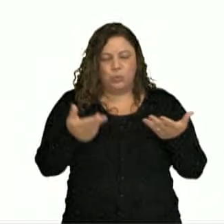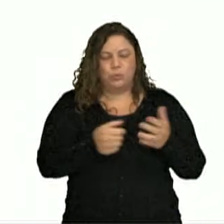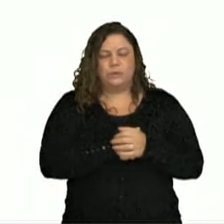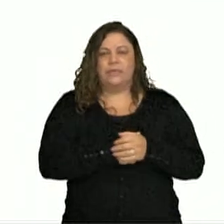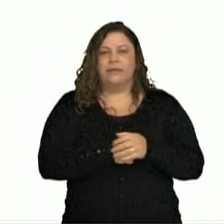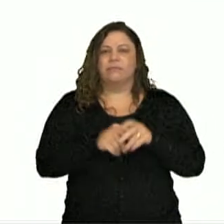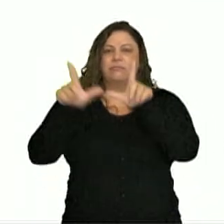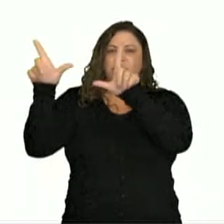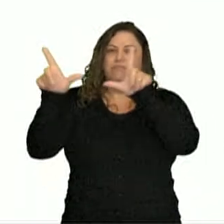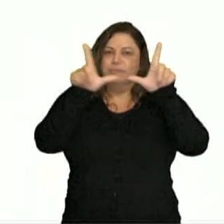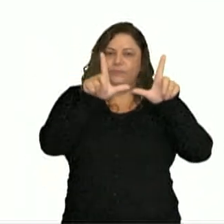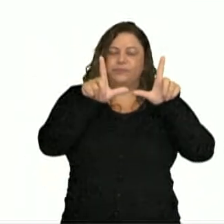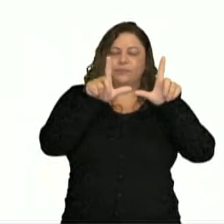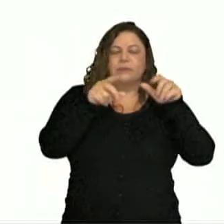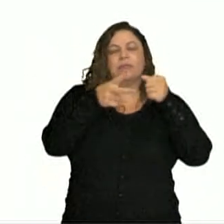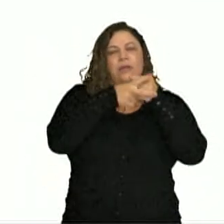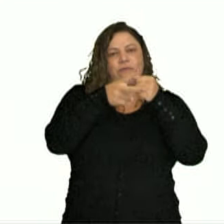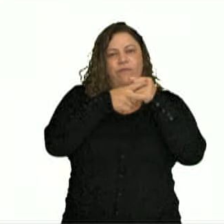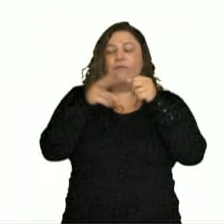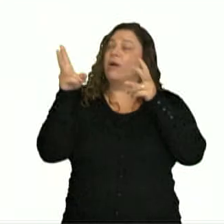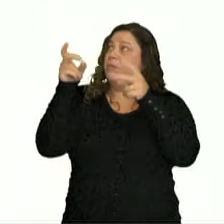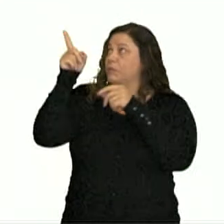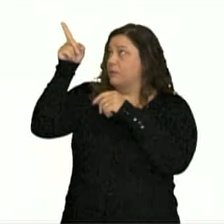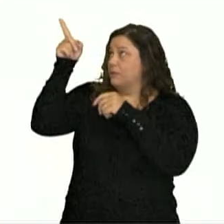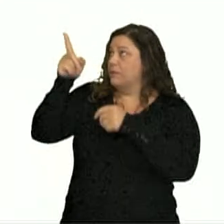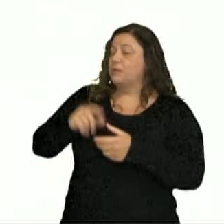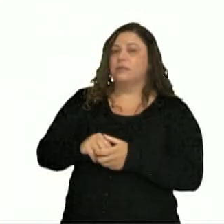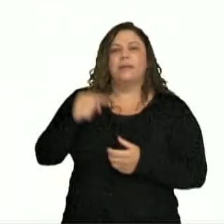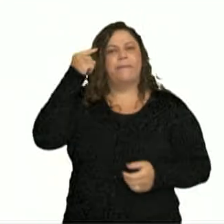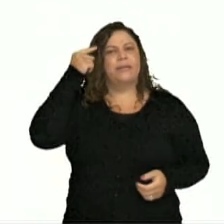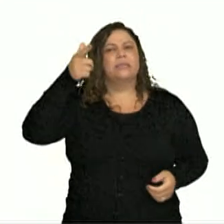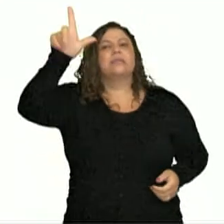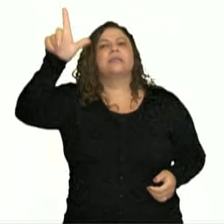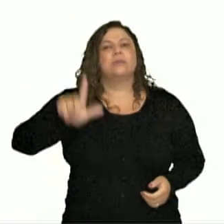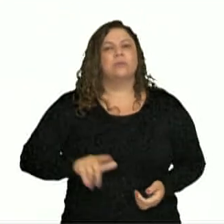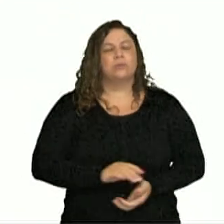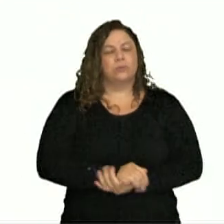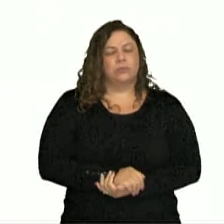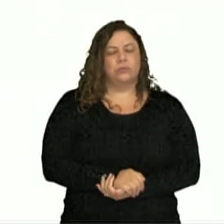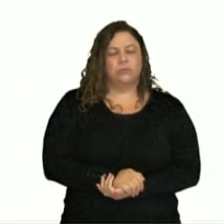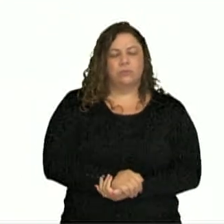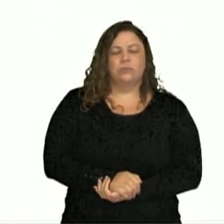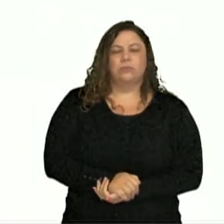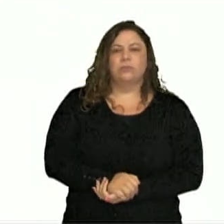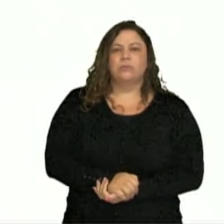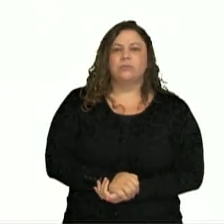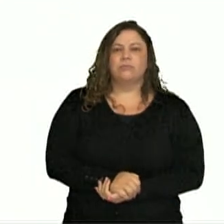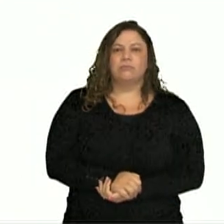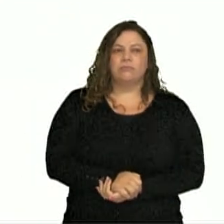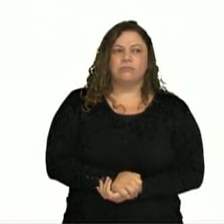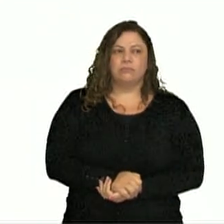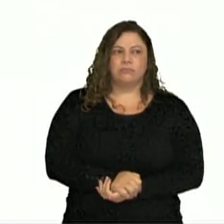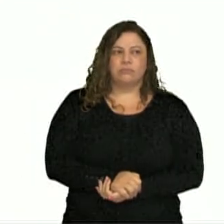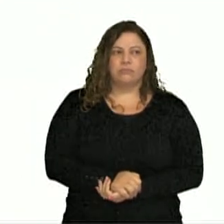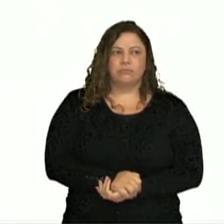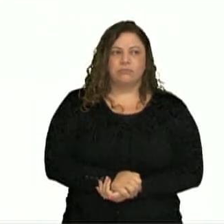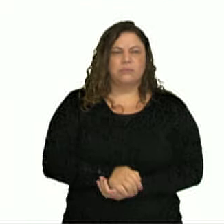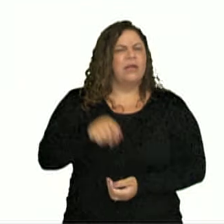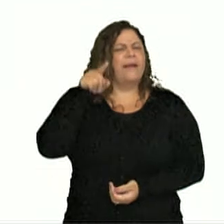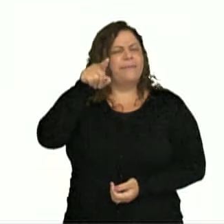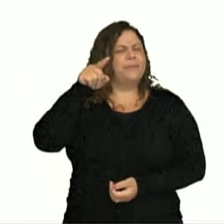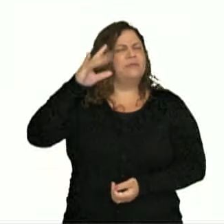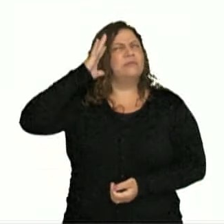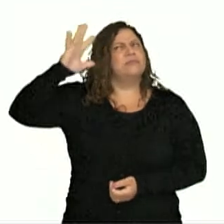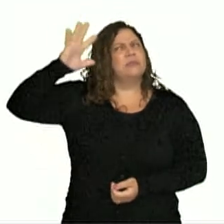pode pensar em outros verbos. Imaginas que estão dizendo los personagens. Então, para você imaginar o que